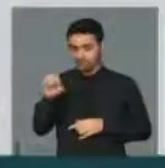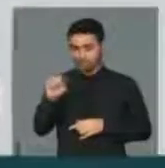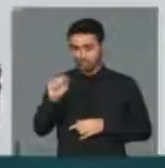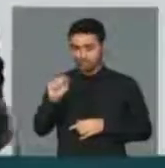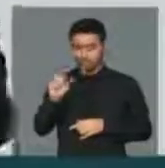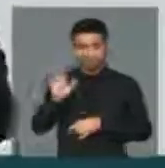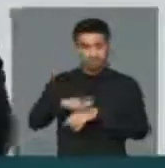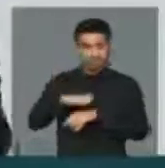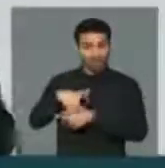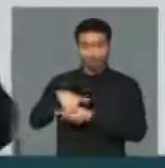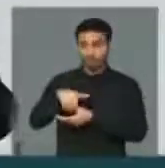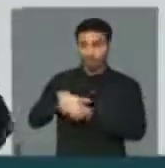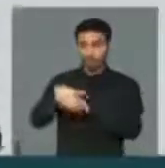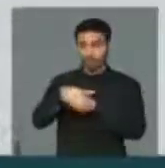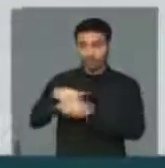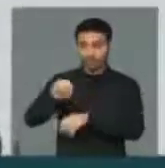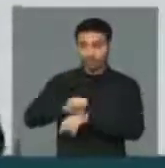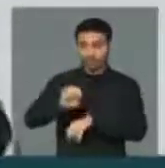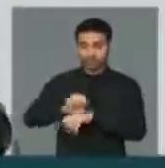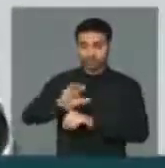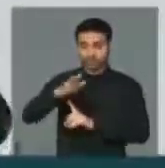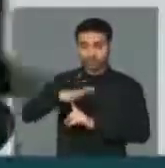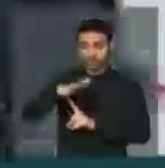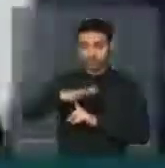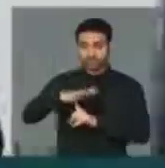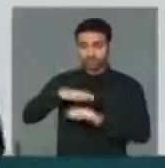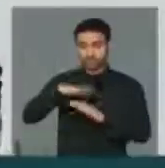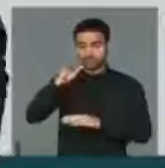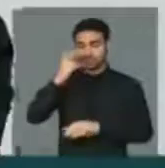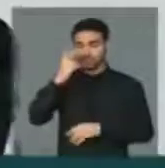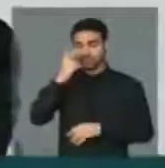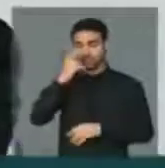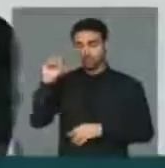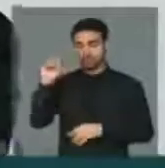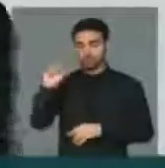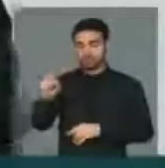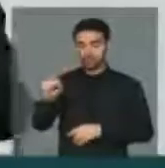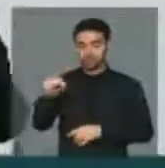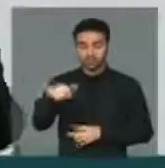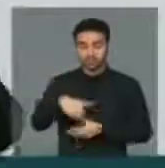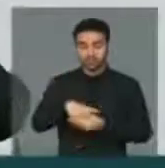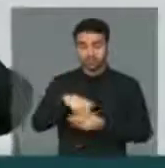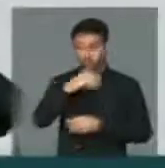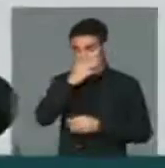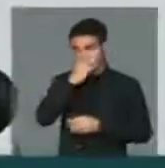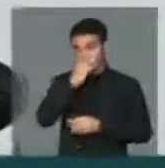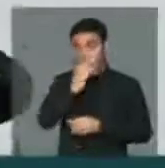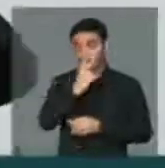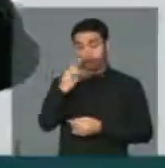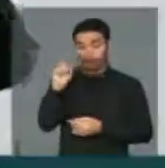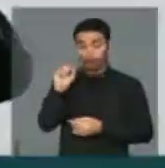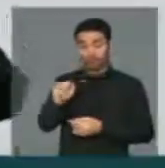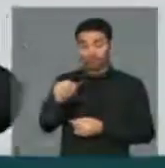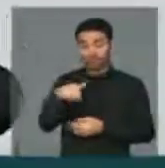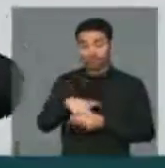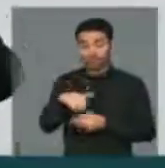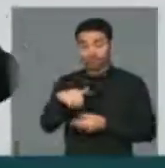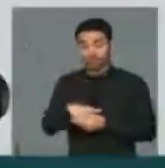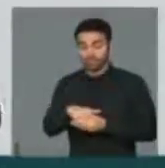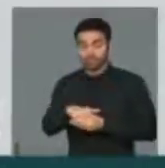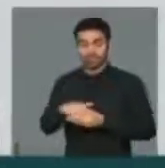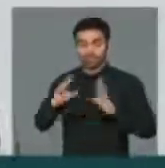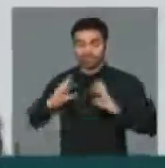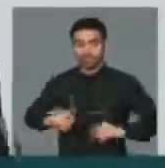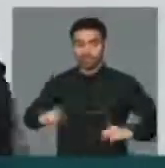mais votada do estado do Paraná, com mais de 200 mil votos. 200 mil votos limpos